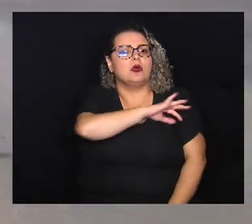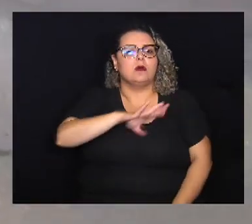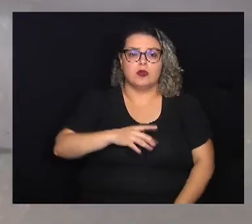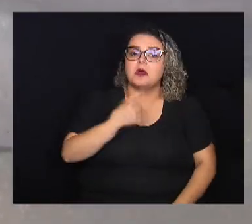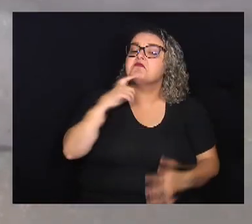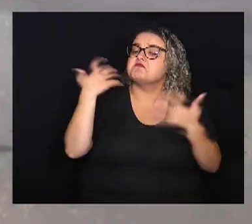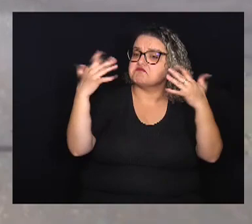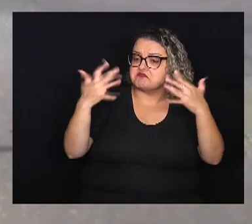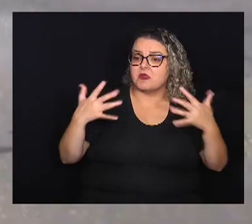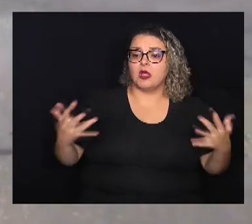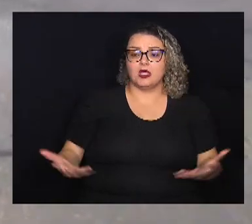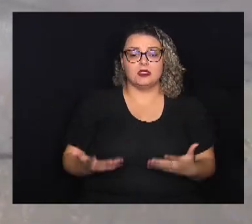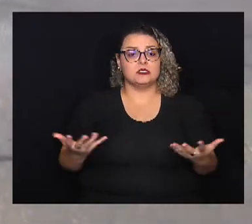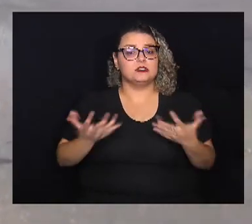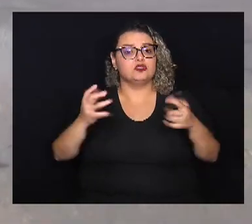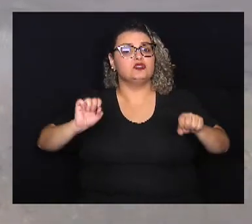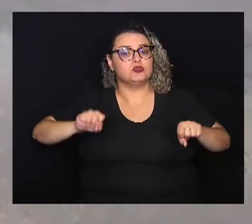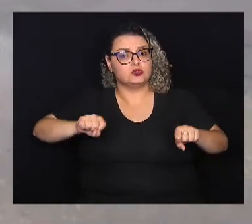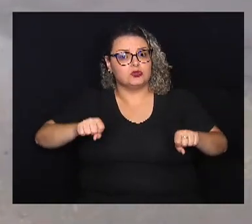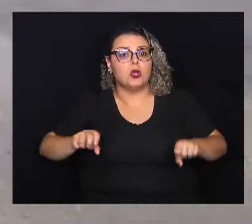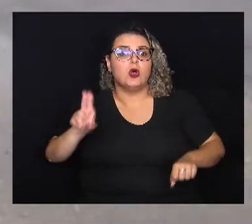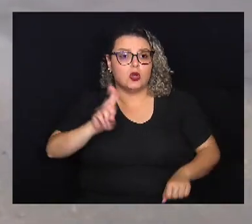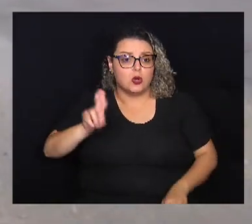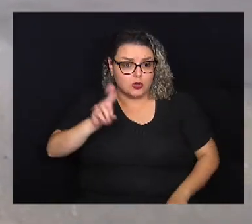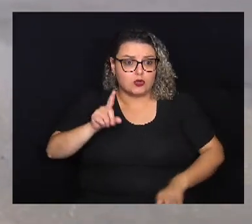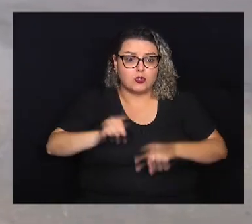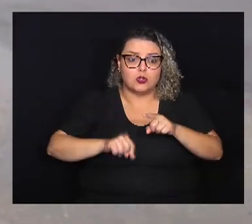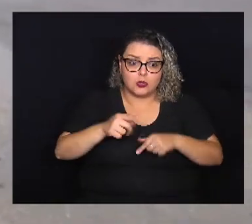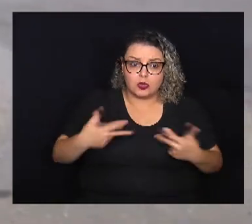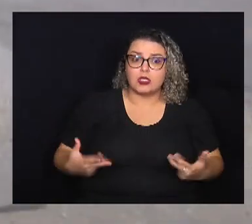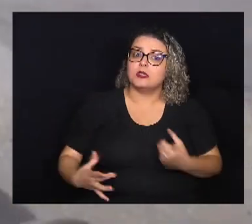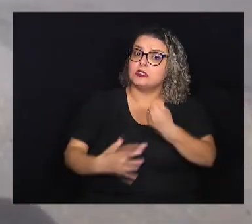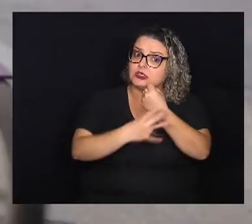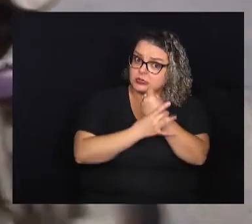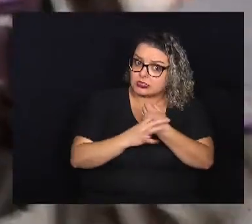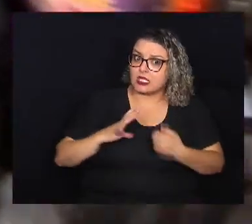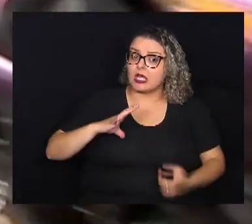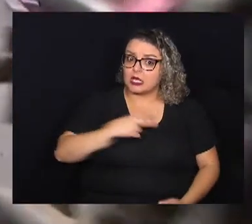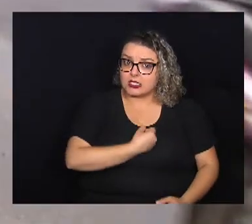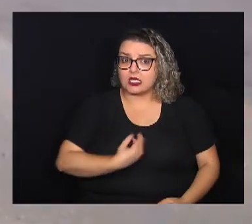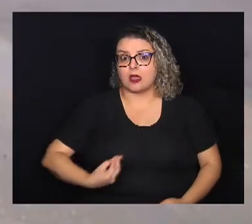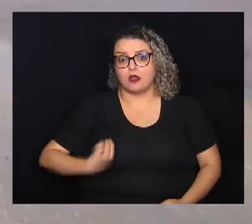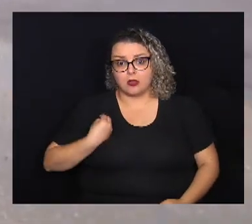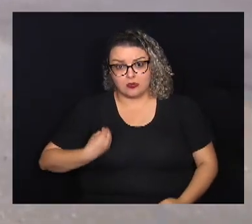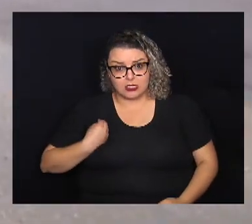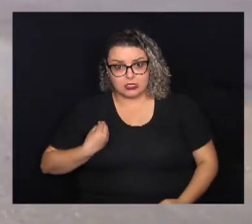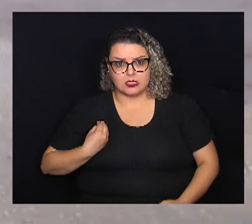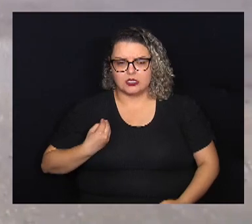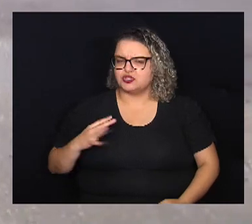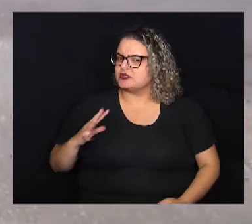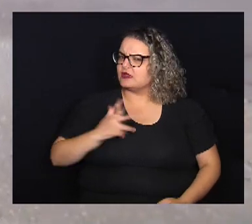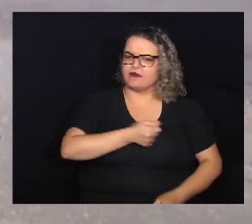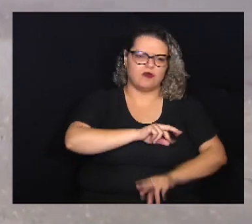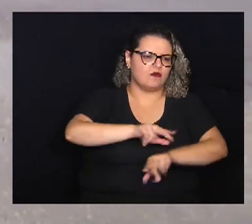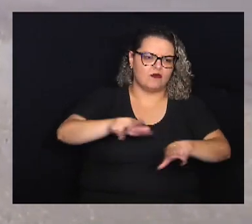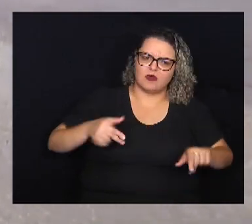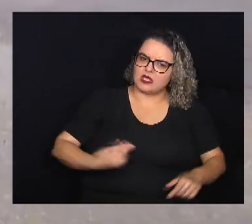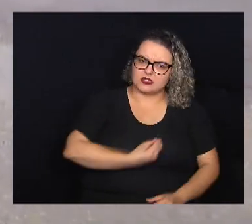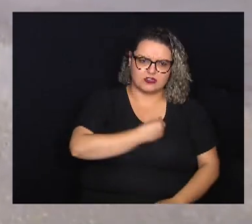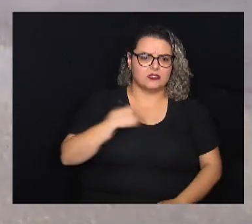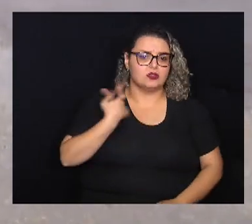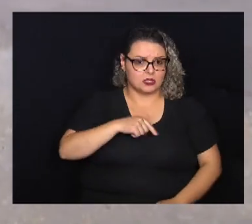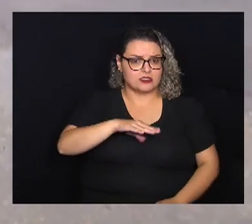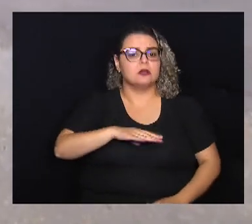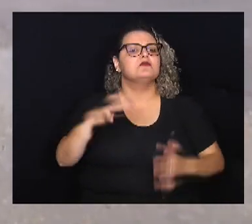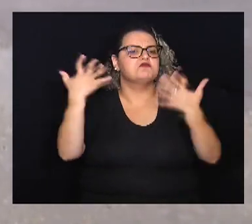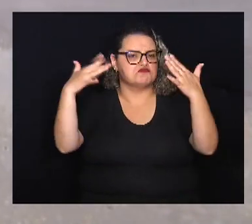incentivando os motociclistas a usarem o equipamento de segurança e que salva vidas. Isso já salvou muitas vidas aqui na nossa cidade. Então